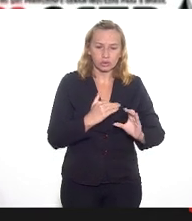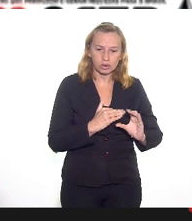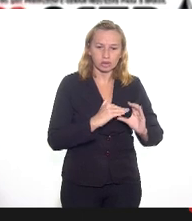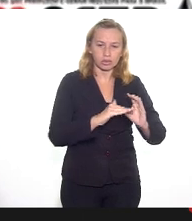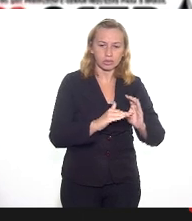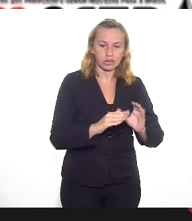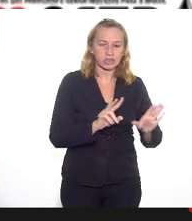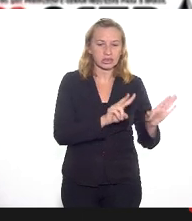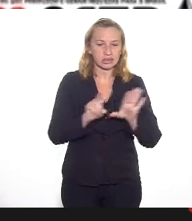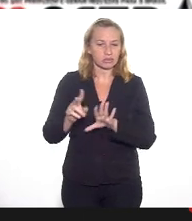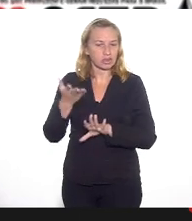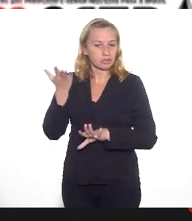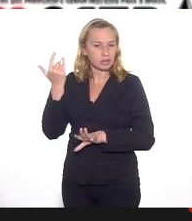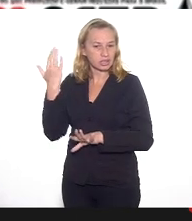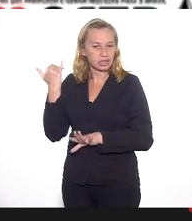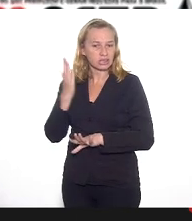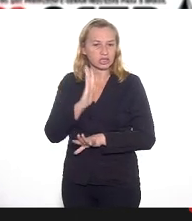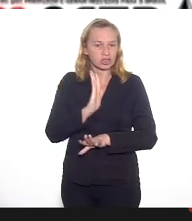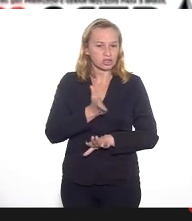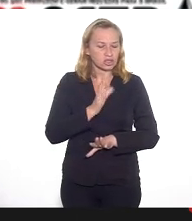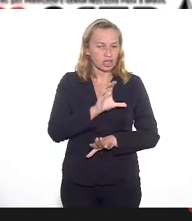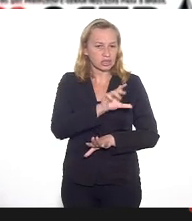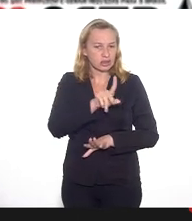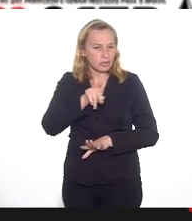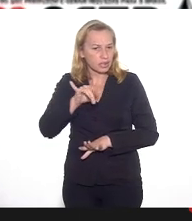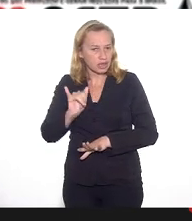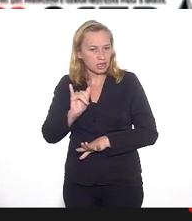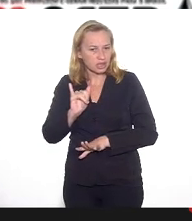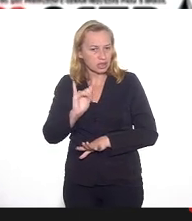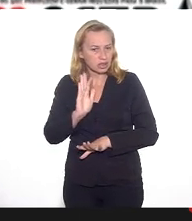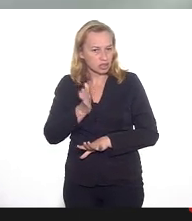semana passada já estão no poder da CPI?